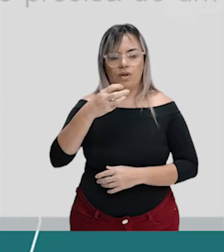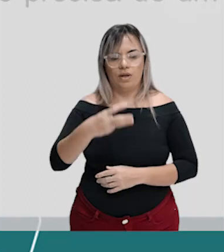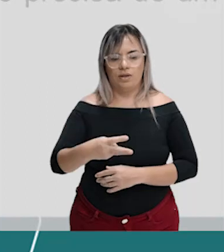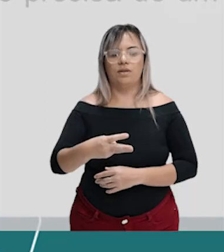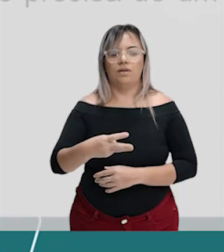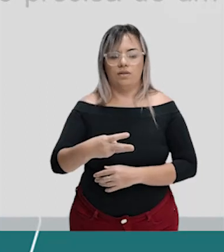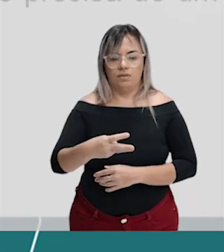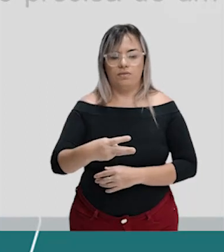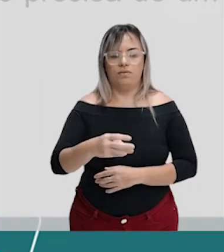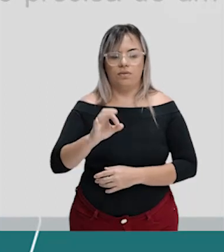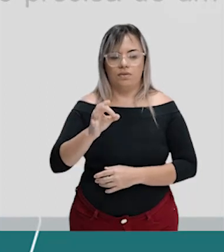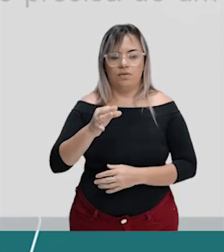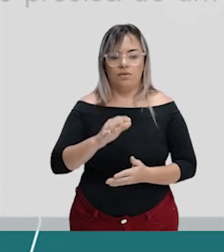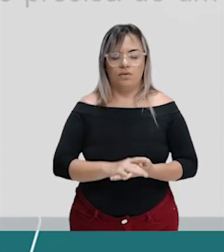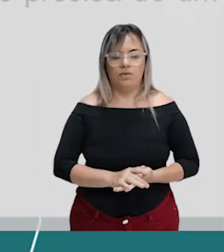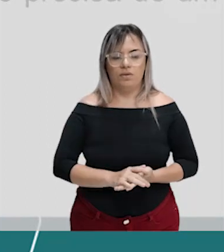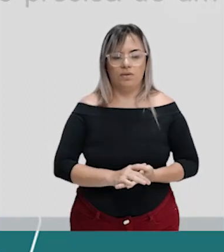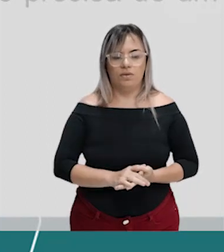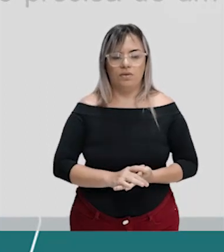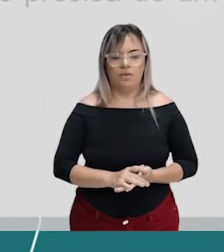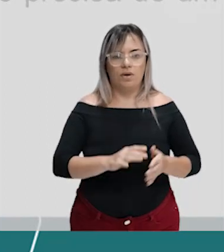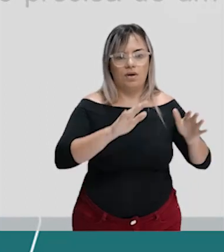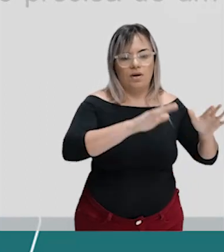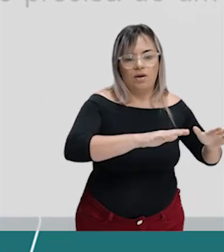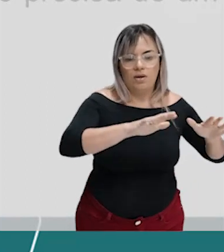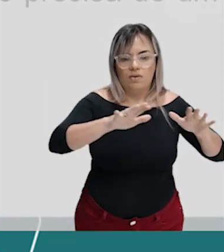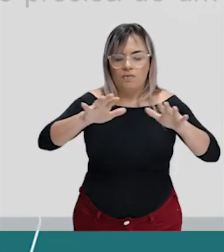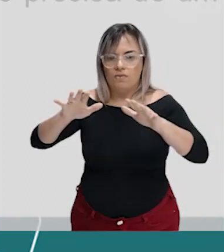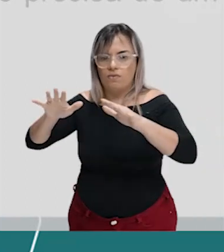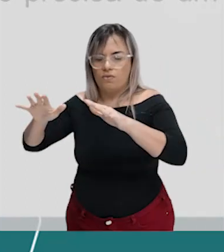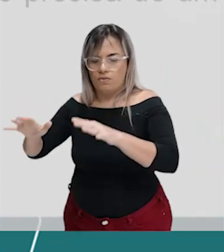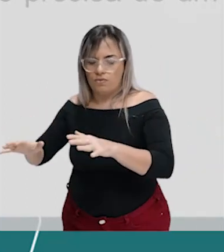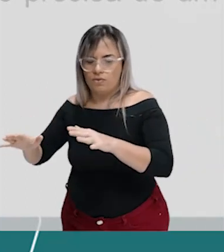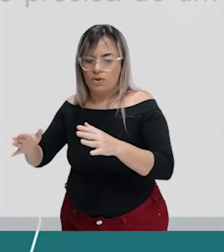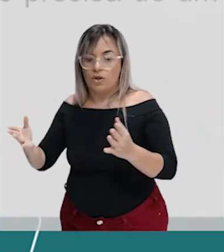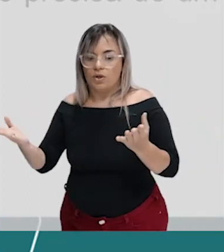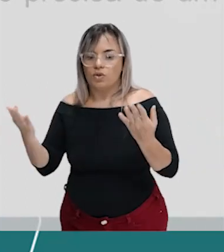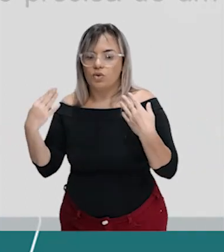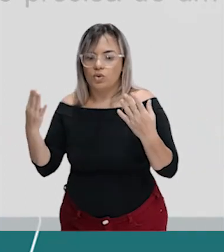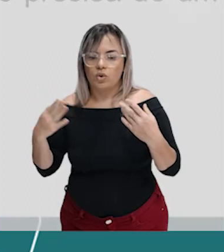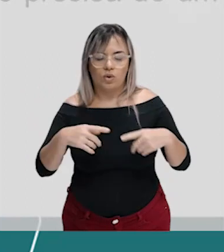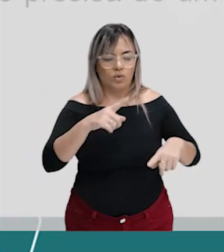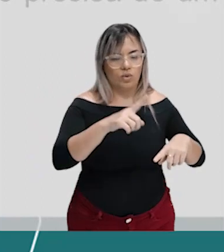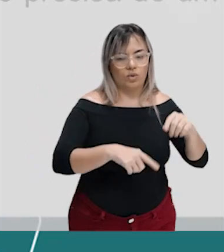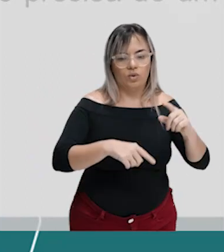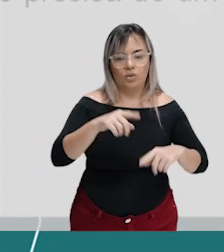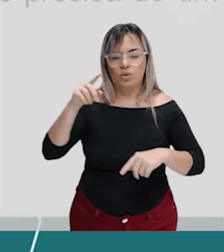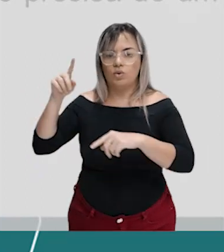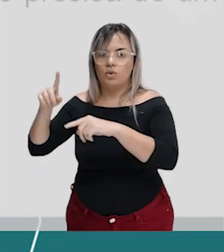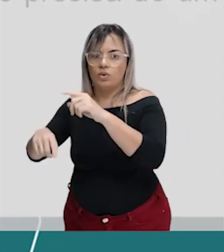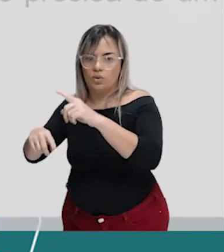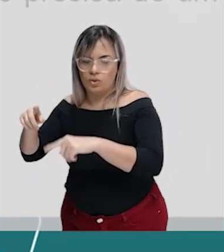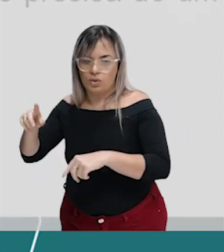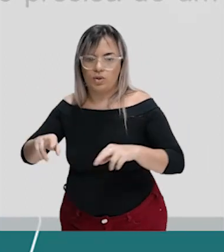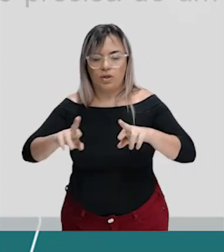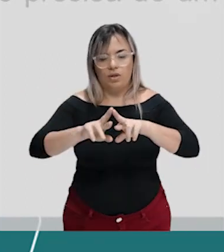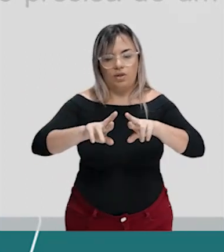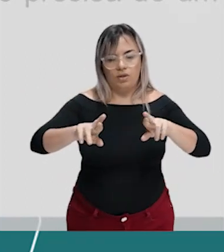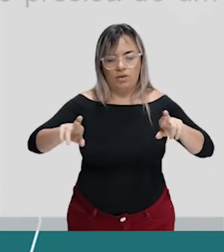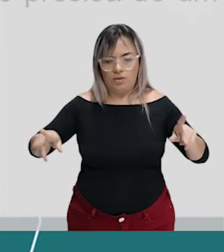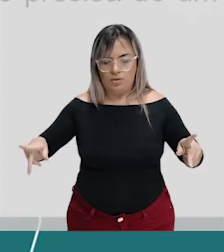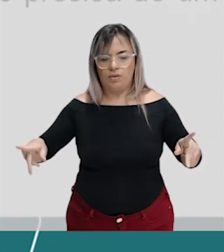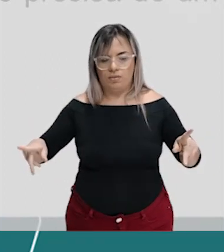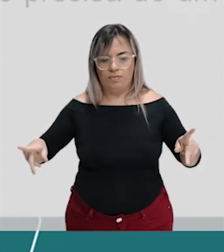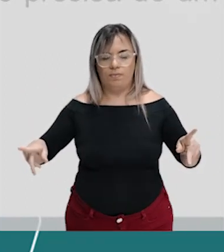1, a transferência de calor de um corpo para o outro ocorre em virtude da diferença de temperatura entre eles. Né? Então,